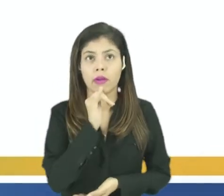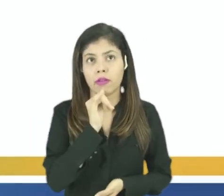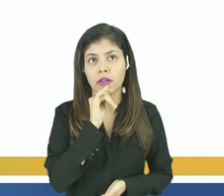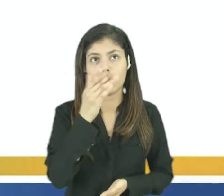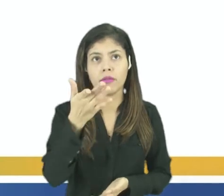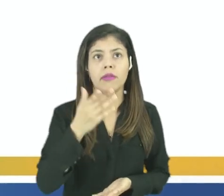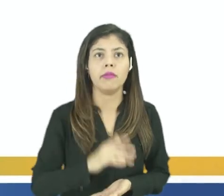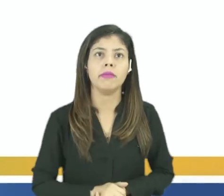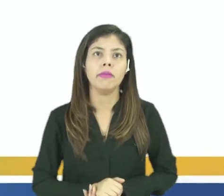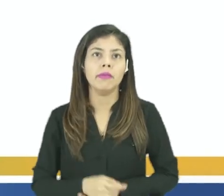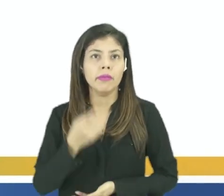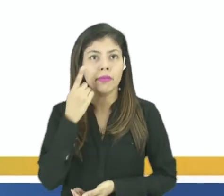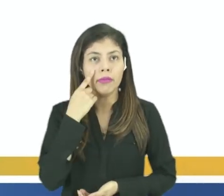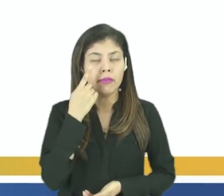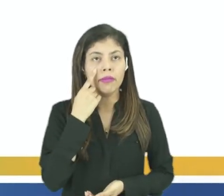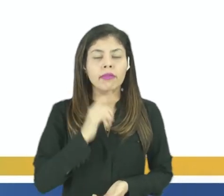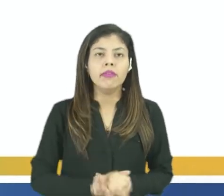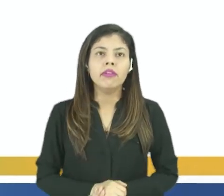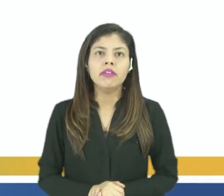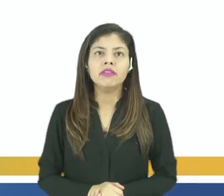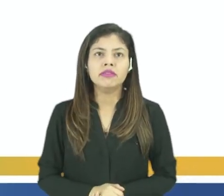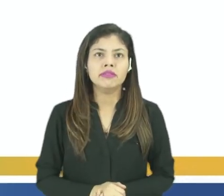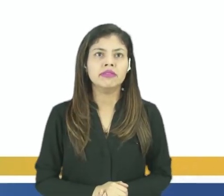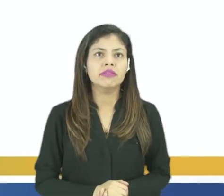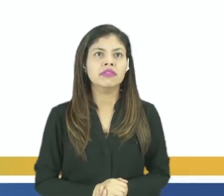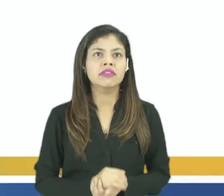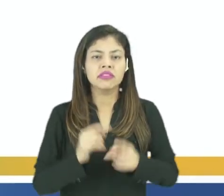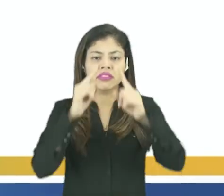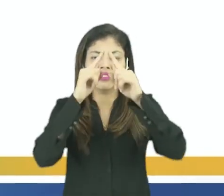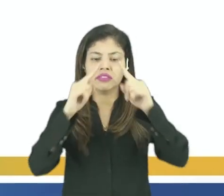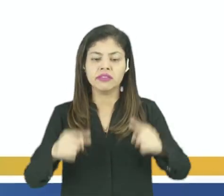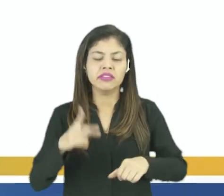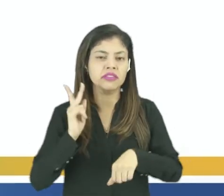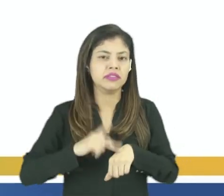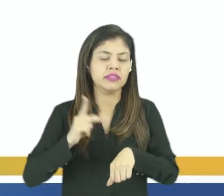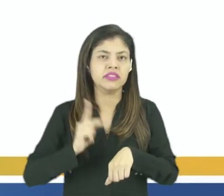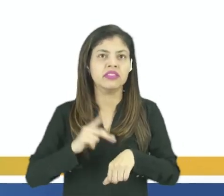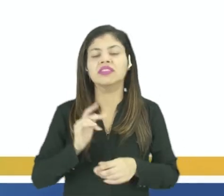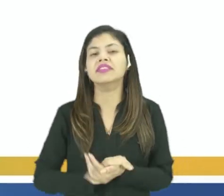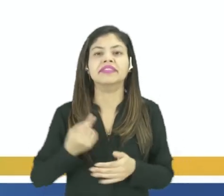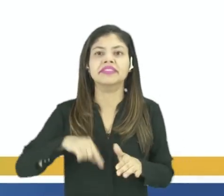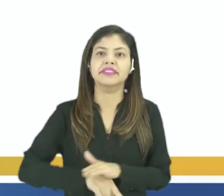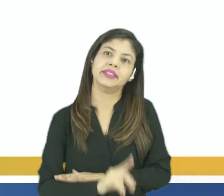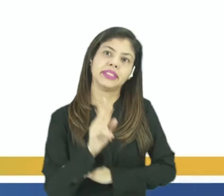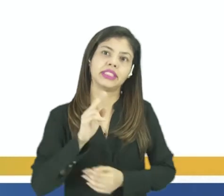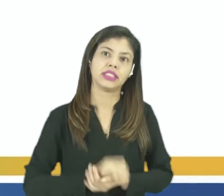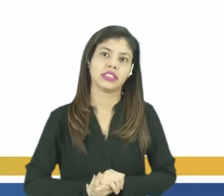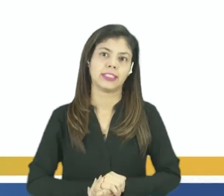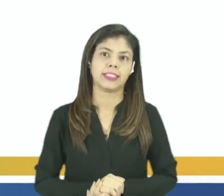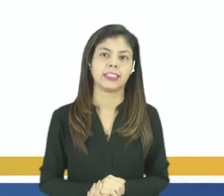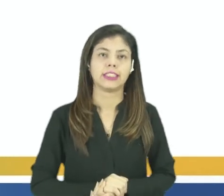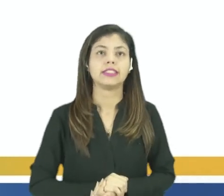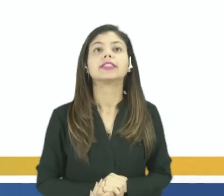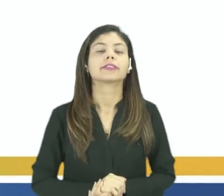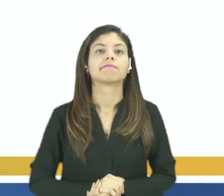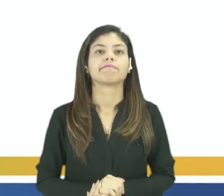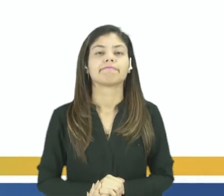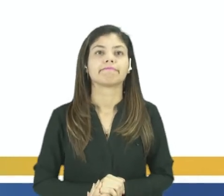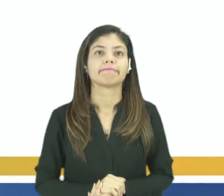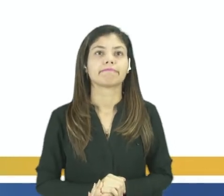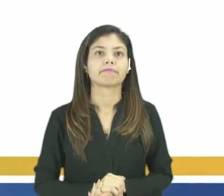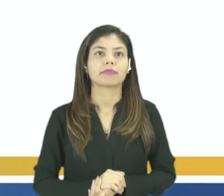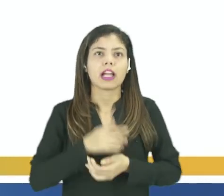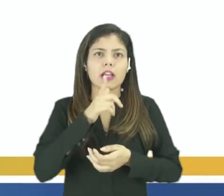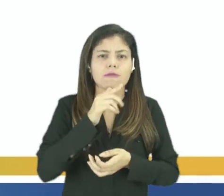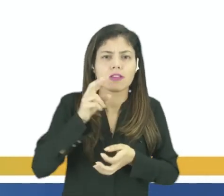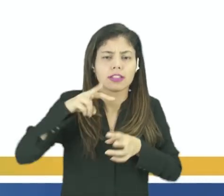tem a passagem aqui do ar para dentro do vidro, né? E depois aqui do vidro para fora do ar de novo. Então ele faz